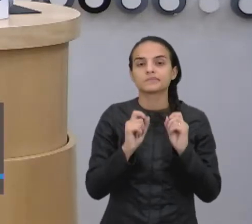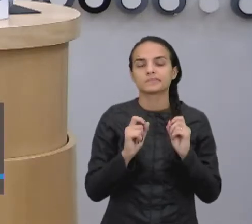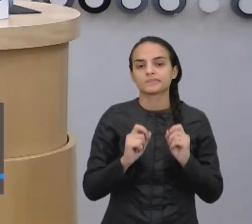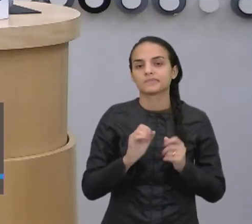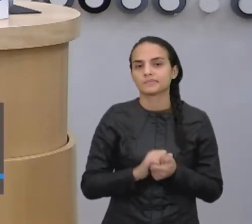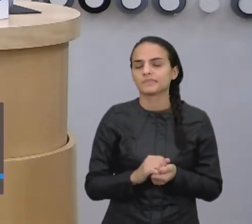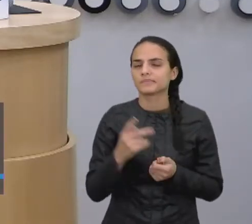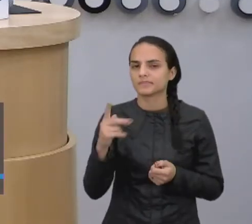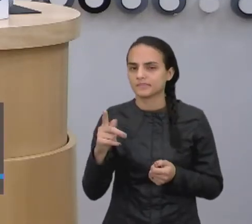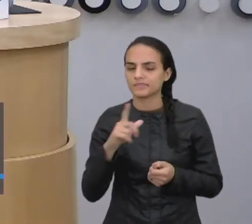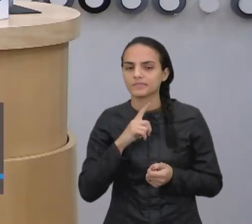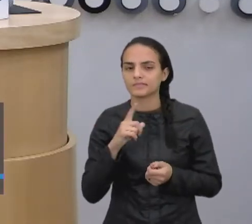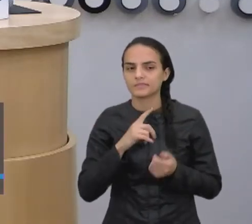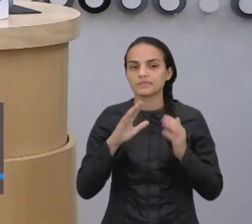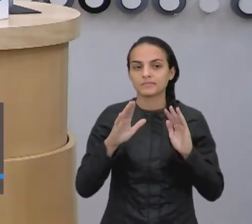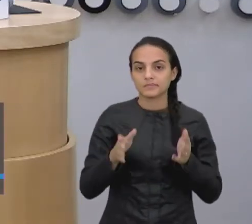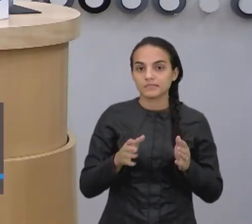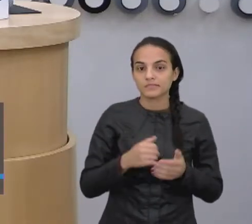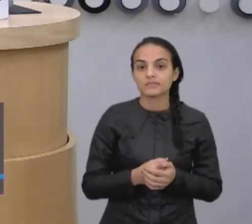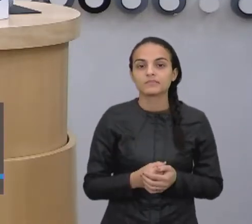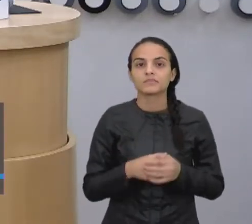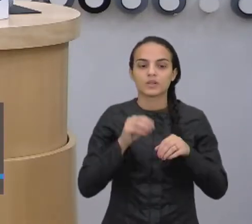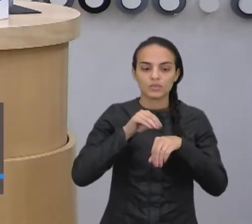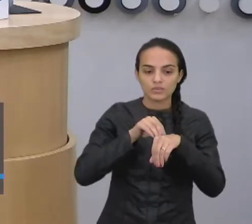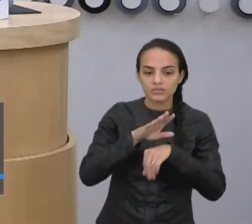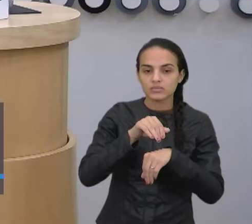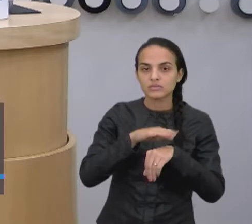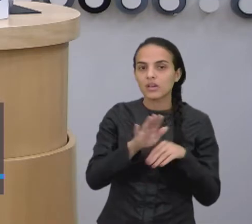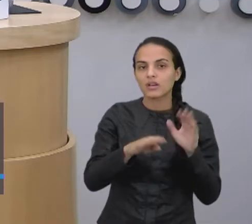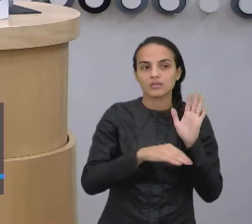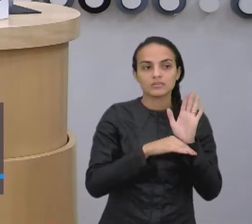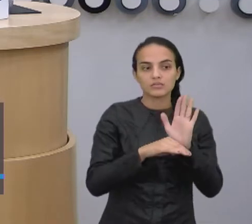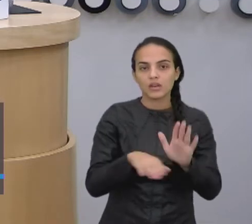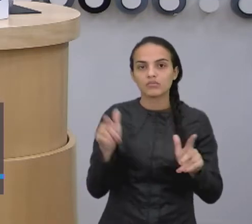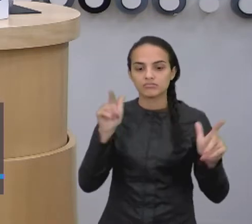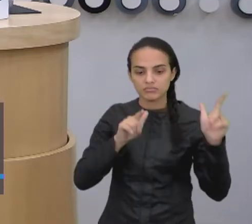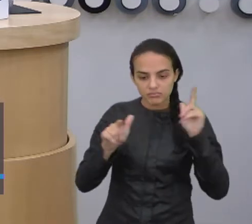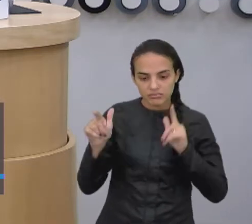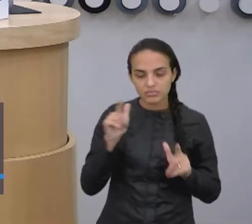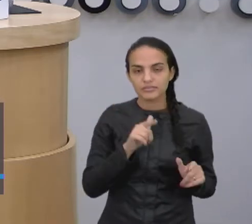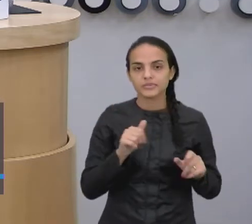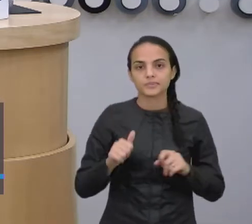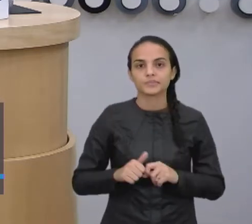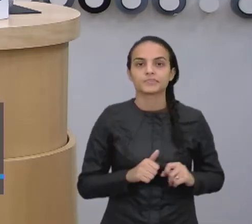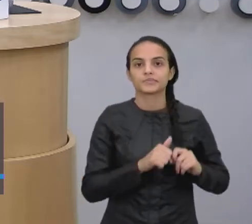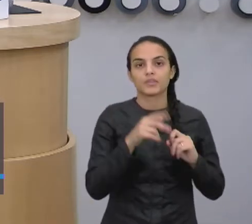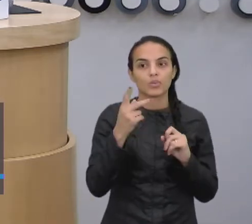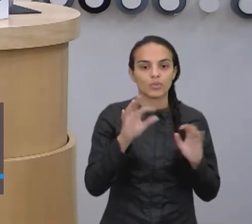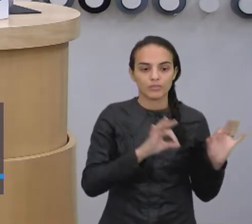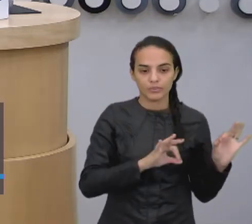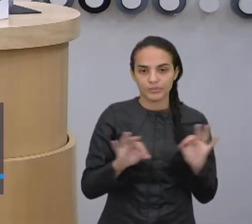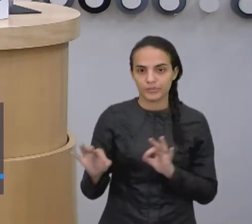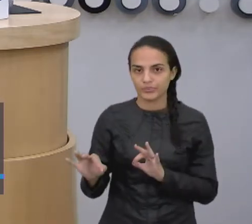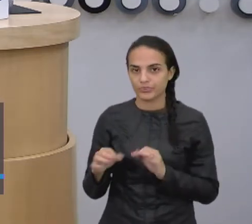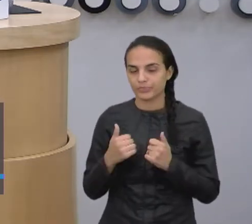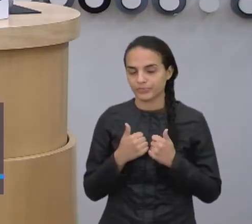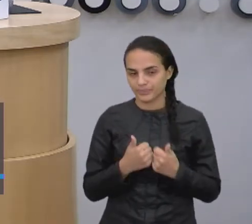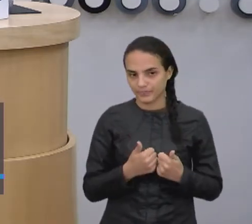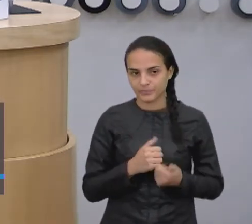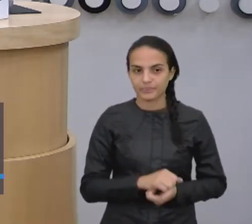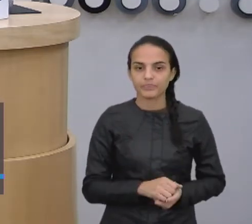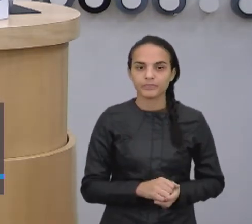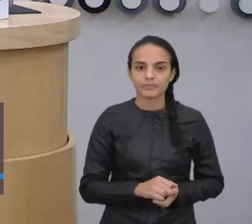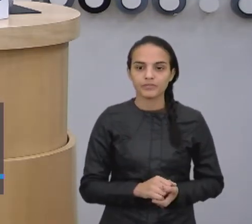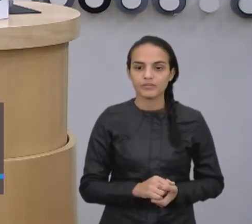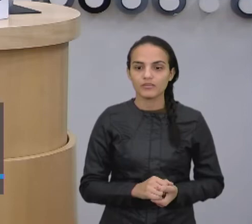ele vai estar te orientando para conseguir realizar aí o seu projeto. Tudo bem?